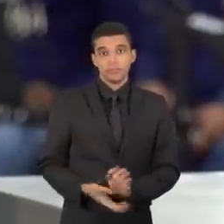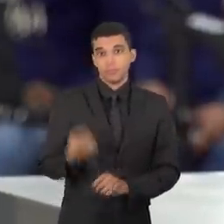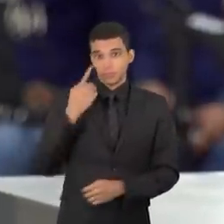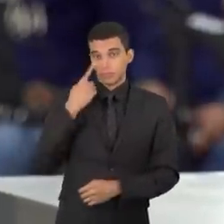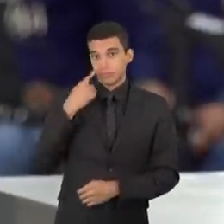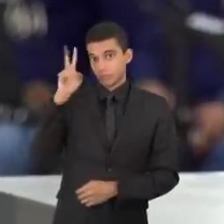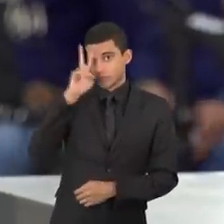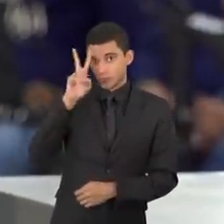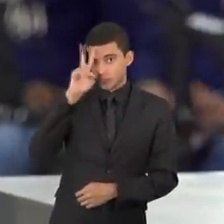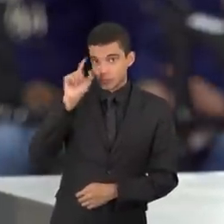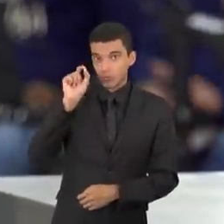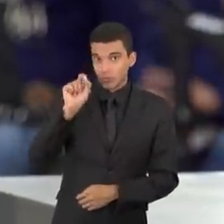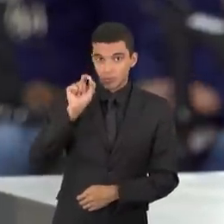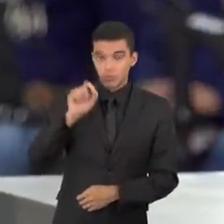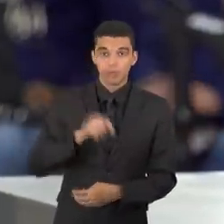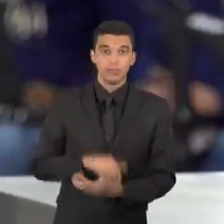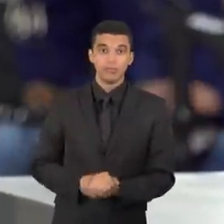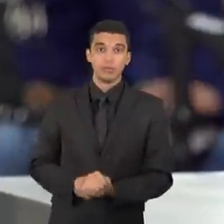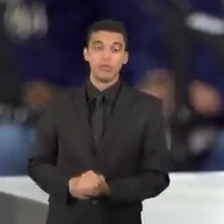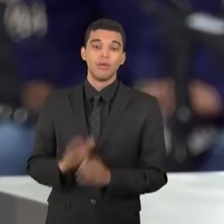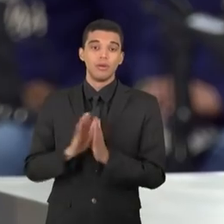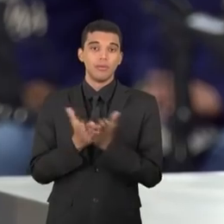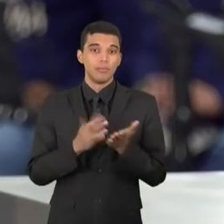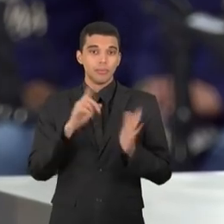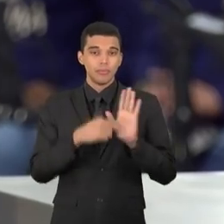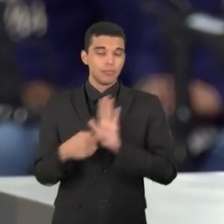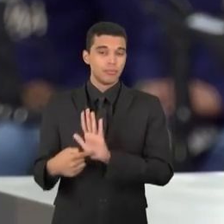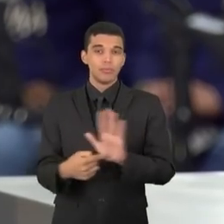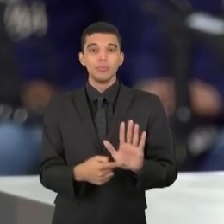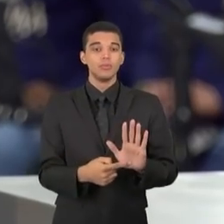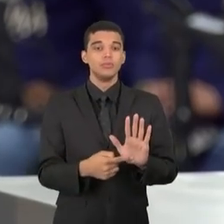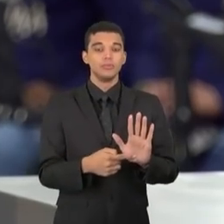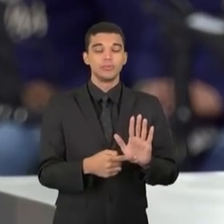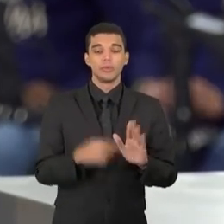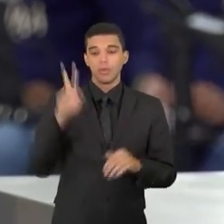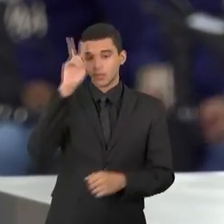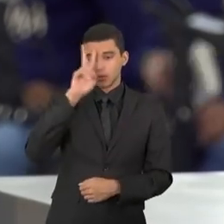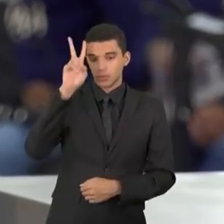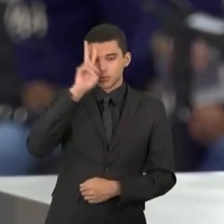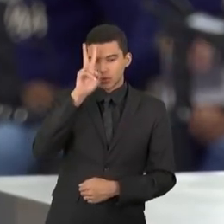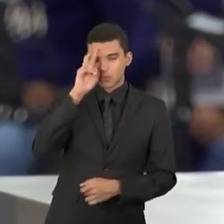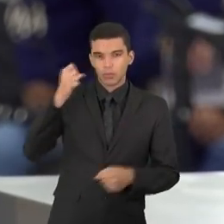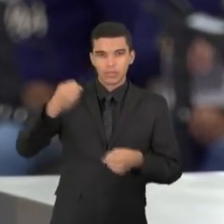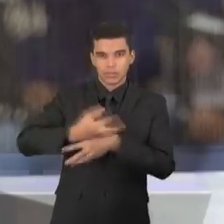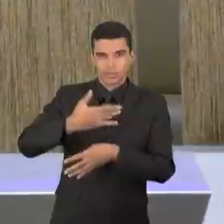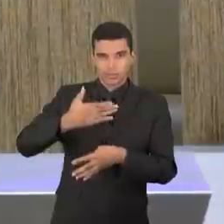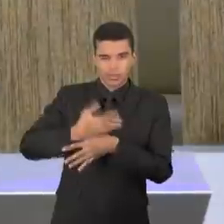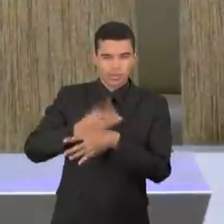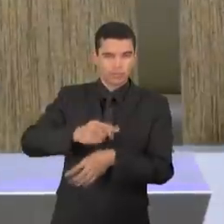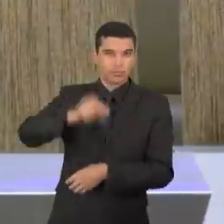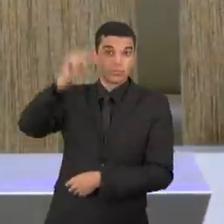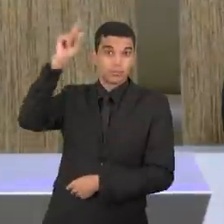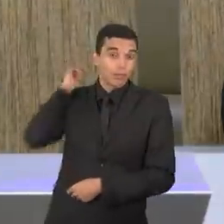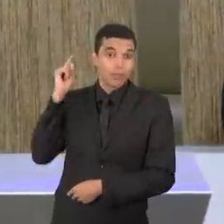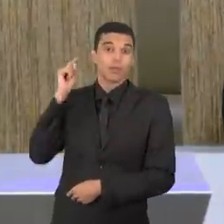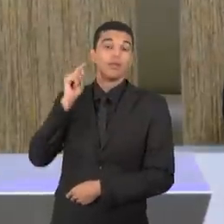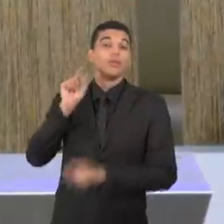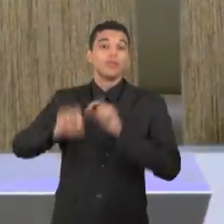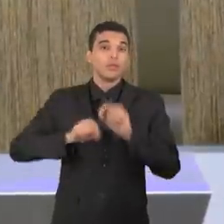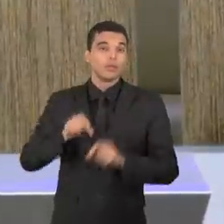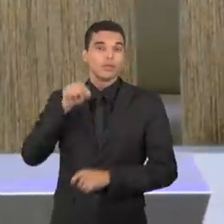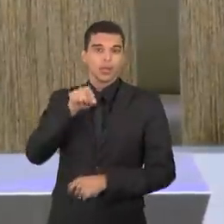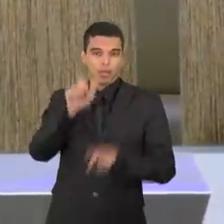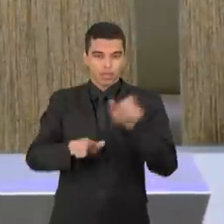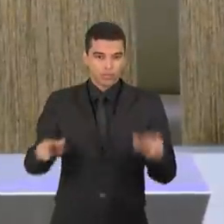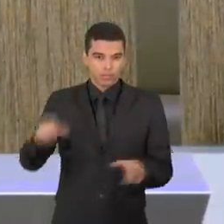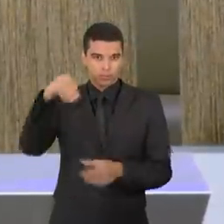resolveram se arrepender diante de Deus, e Deus usou a sua bondade, a sua misericórdia para com